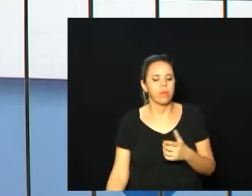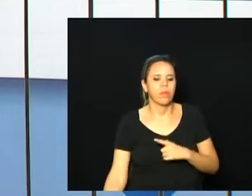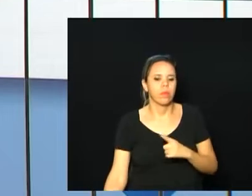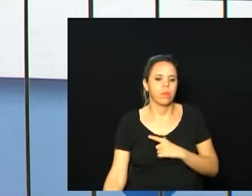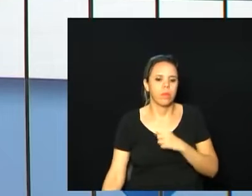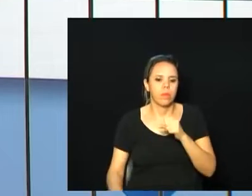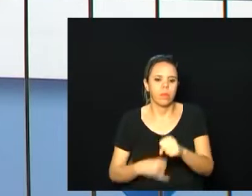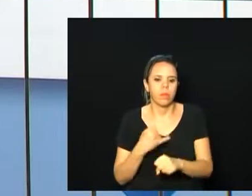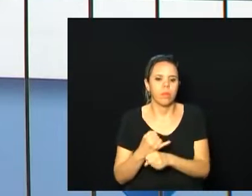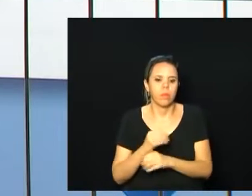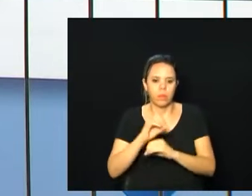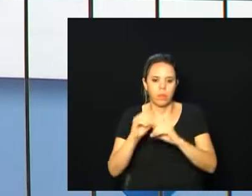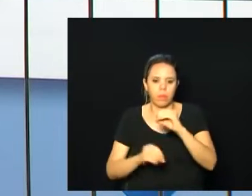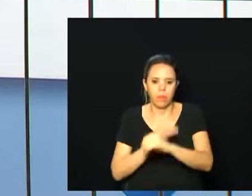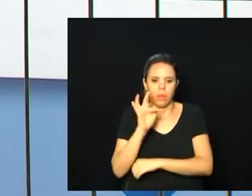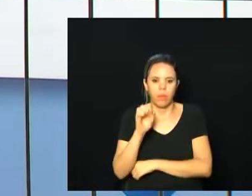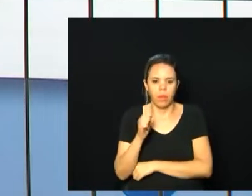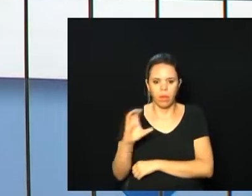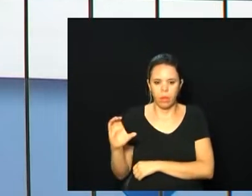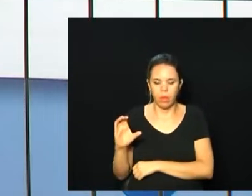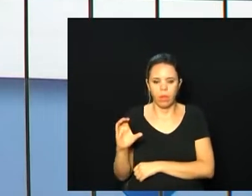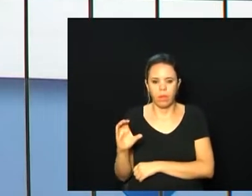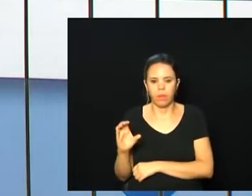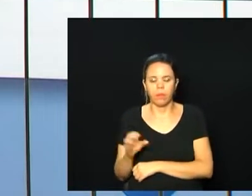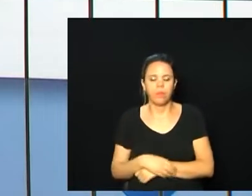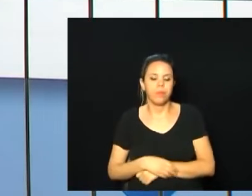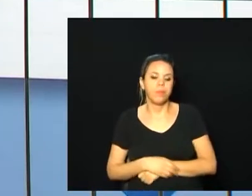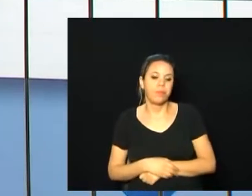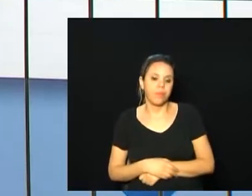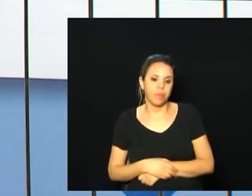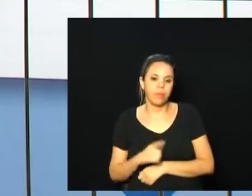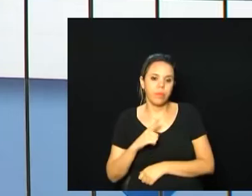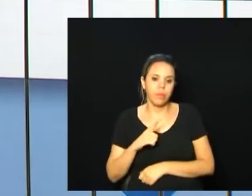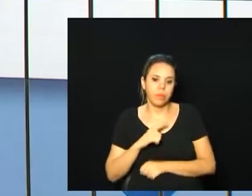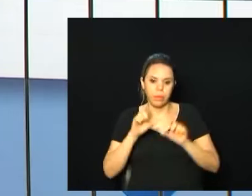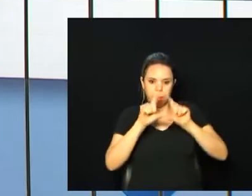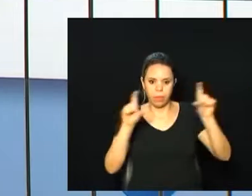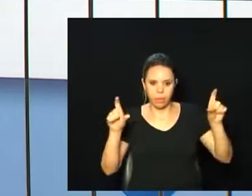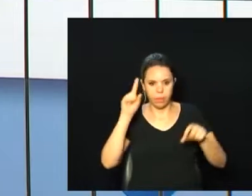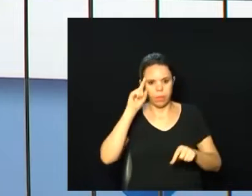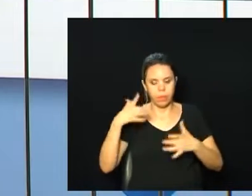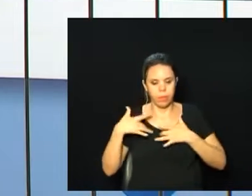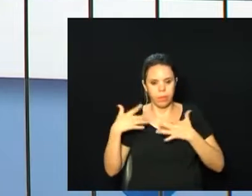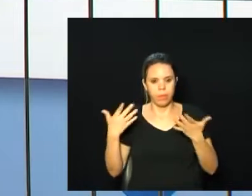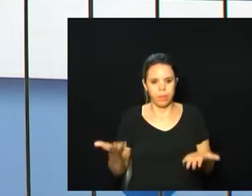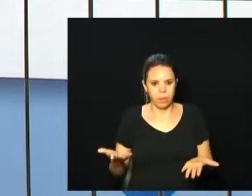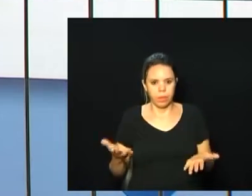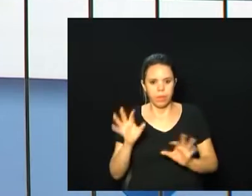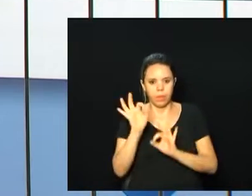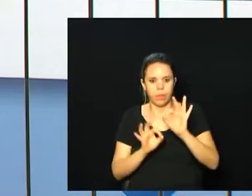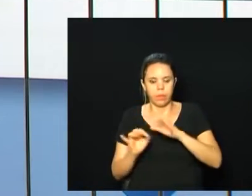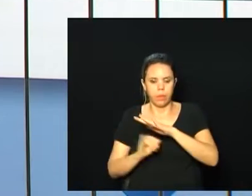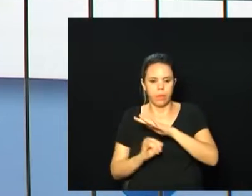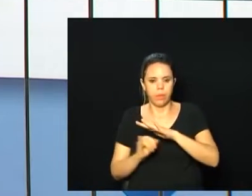o site da FEAC, que é o feac.org.br. Lá tem um destaque para o Dia de Doar e tem as